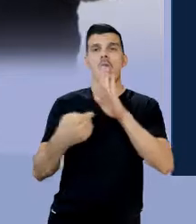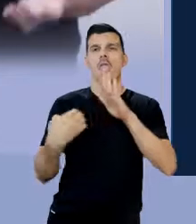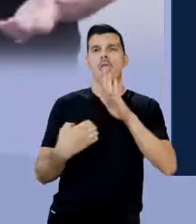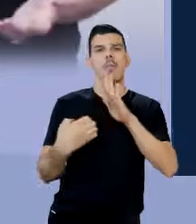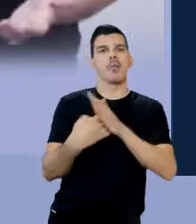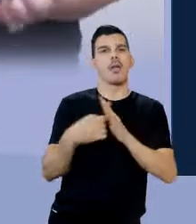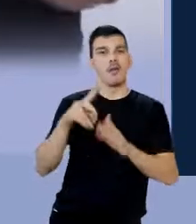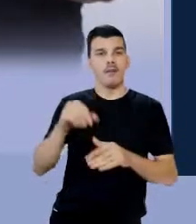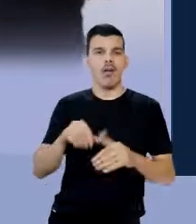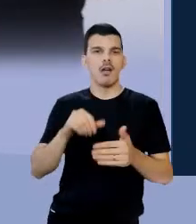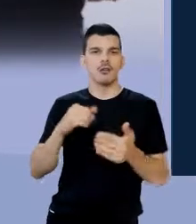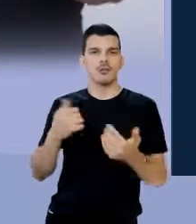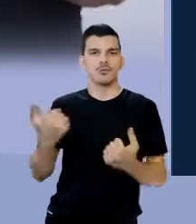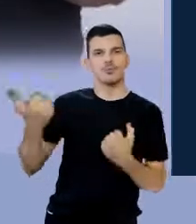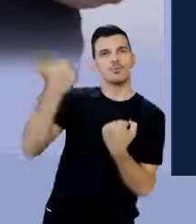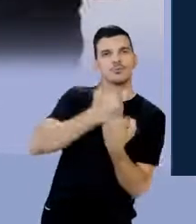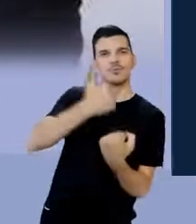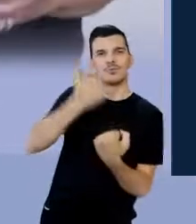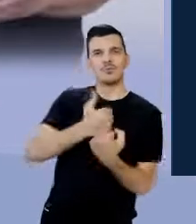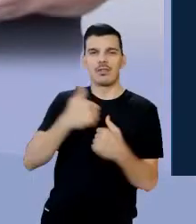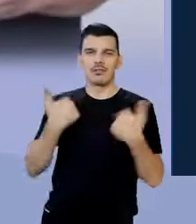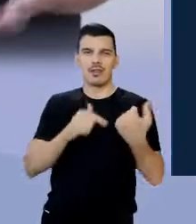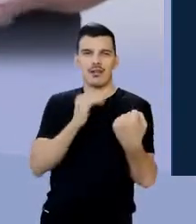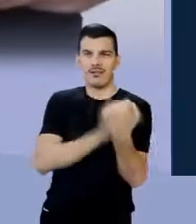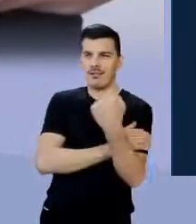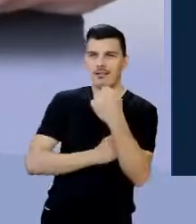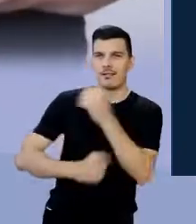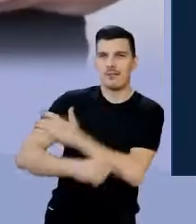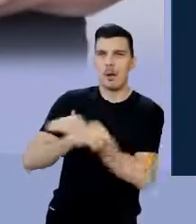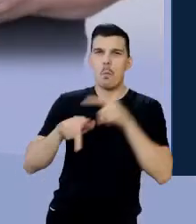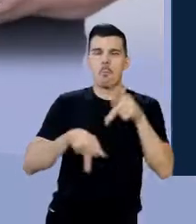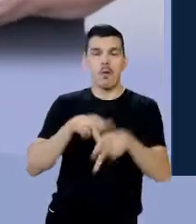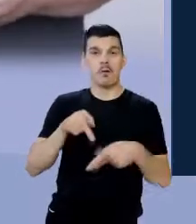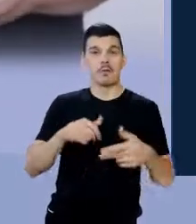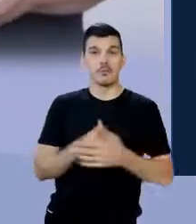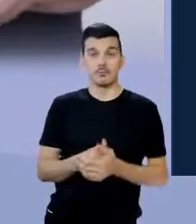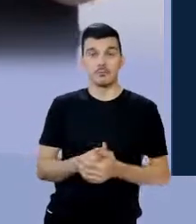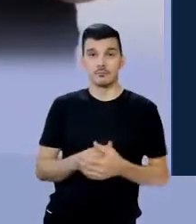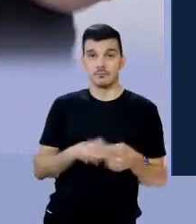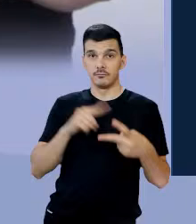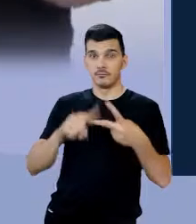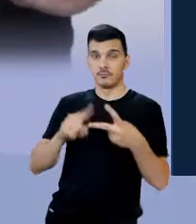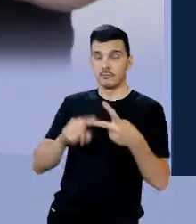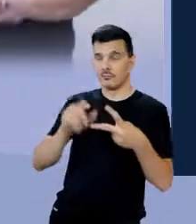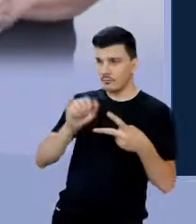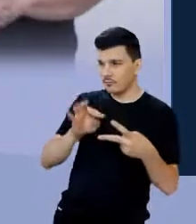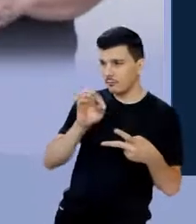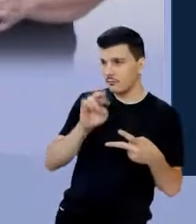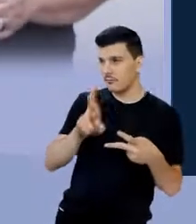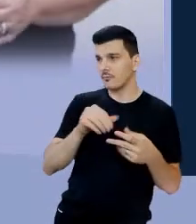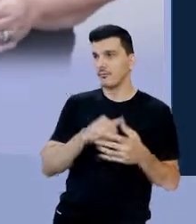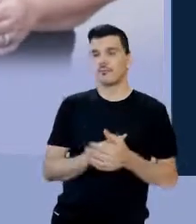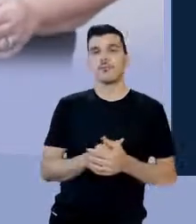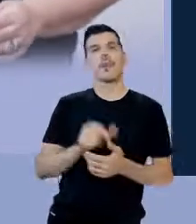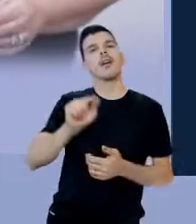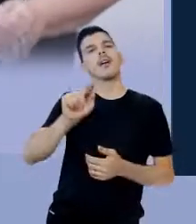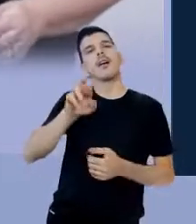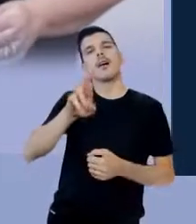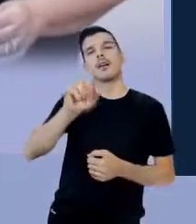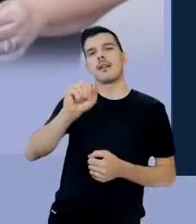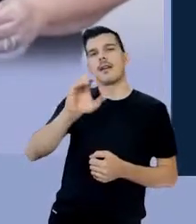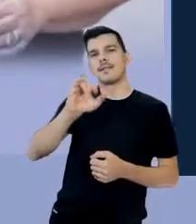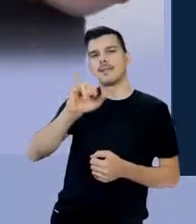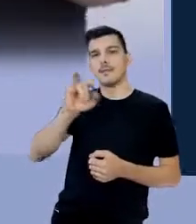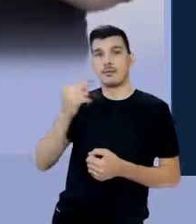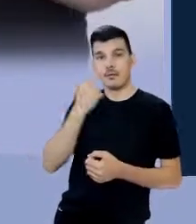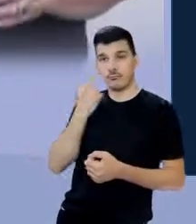grandes empresas que vão tomar os trabalhos das pessoas mais humildes. O nosso segundo autor contemplado é Graciliano